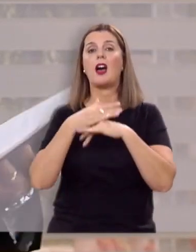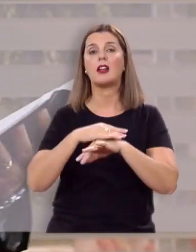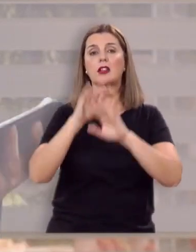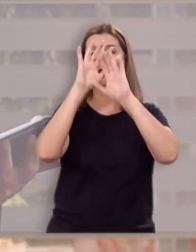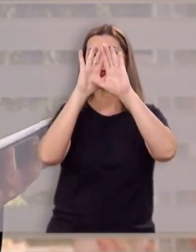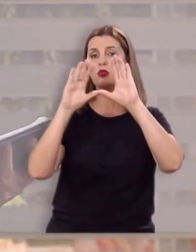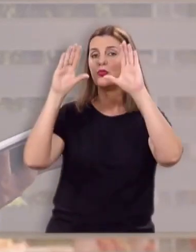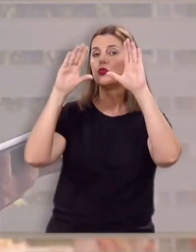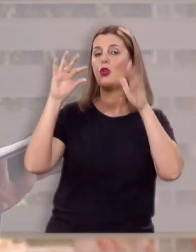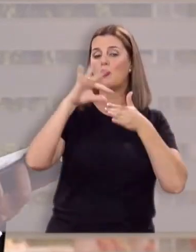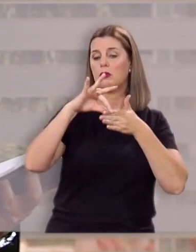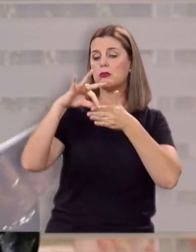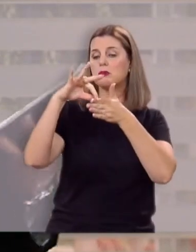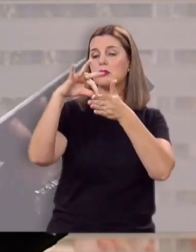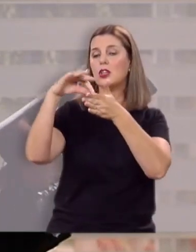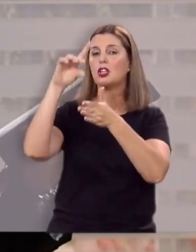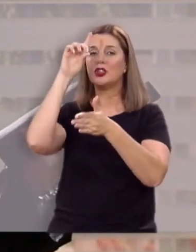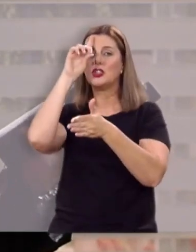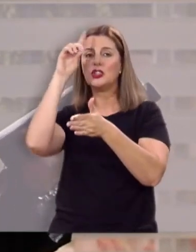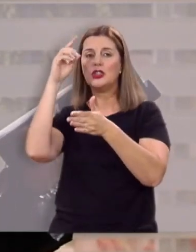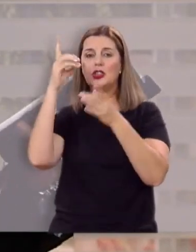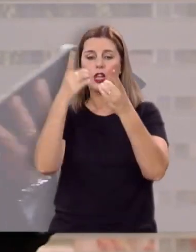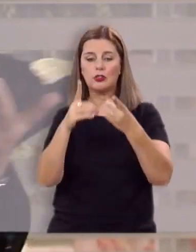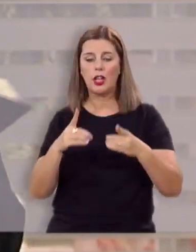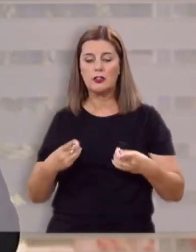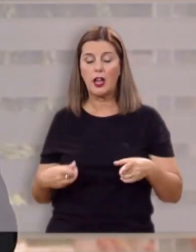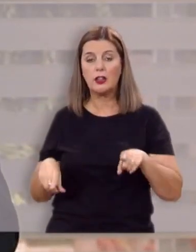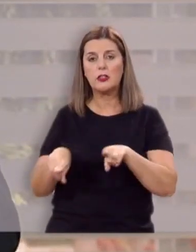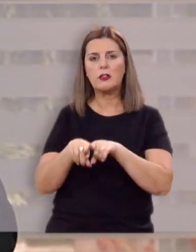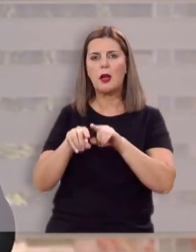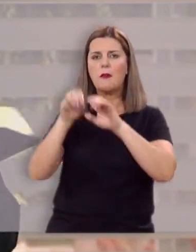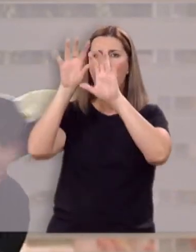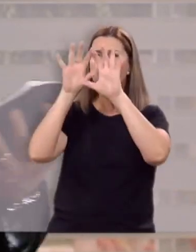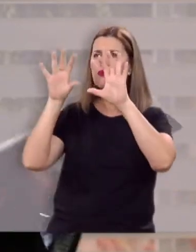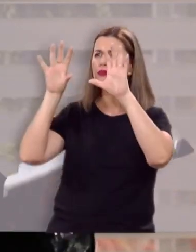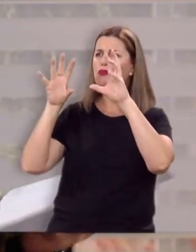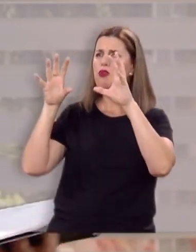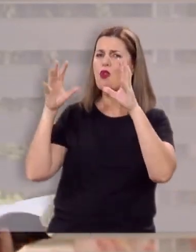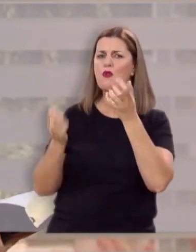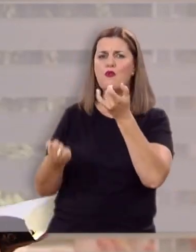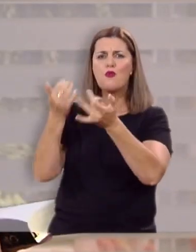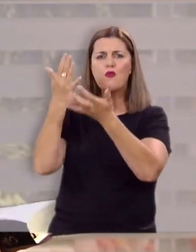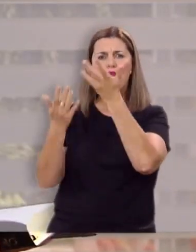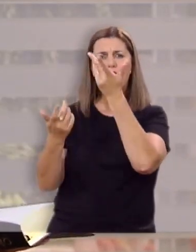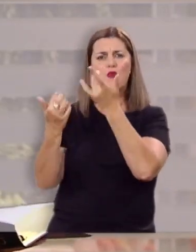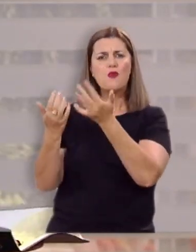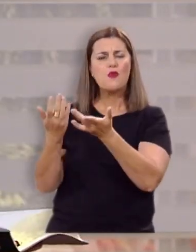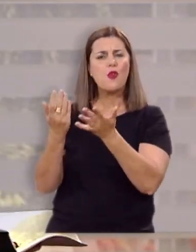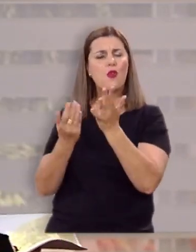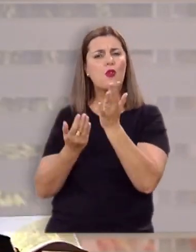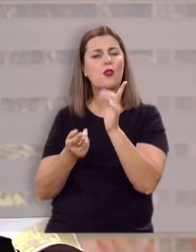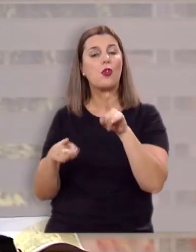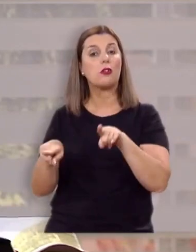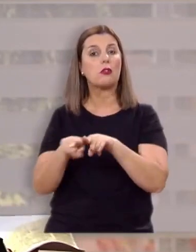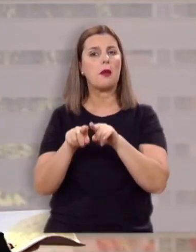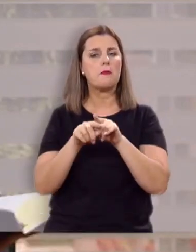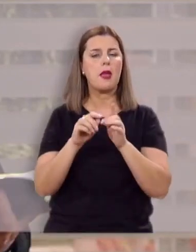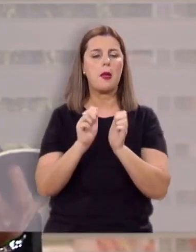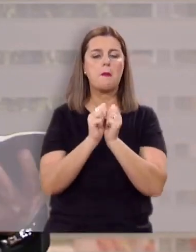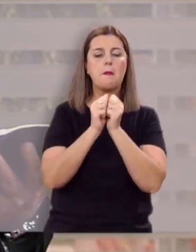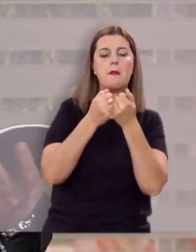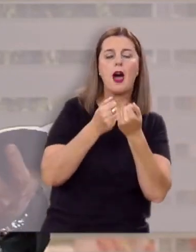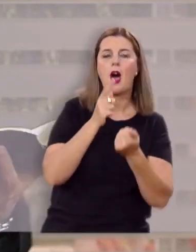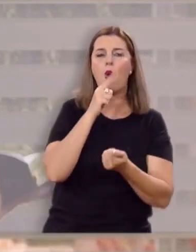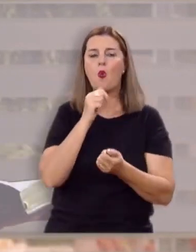pela coluna de nuvem que guiava o povo durante o dia e a coluna de fogo que guiava o povo durante a noite. Ele foi simbolizado pelo maná, ele